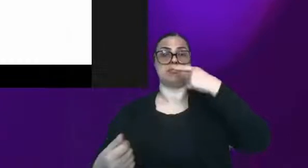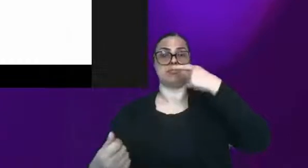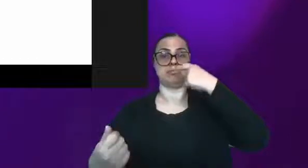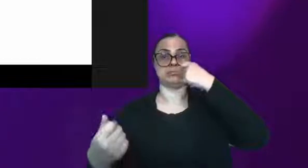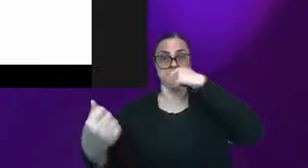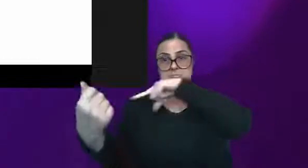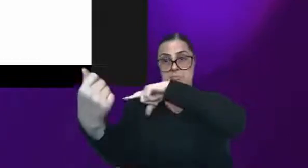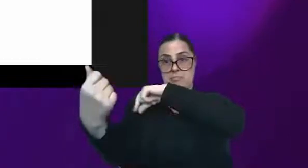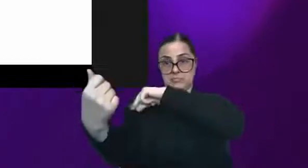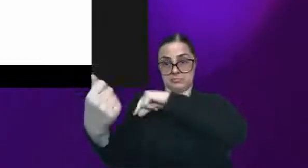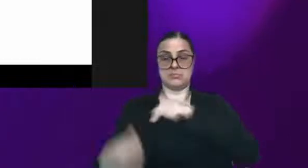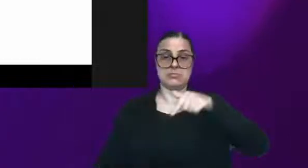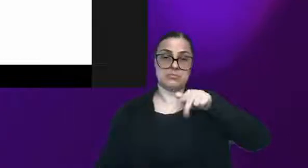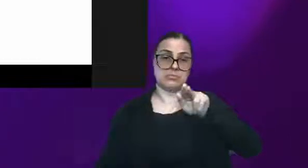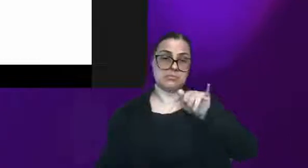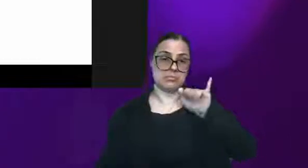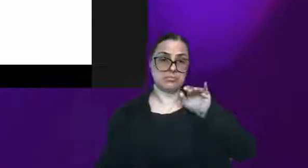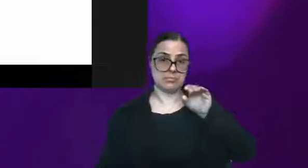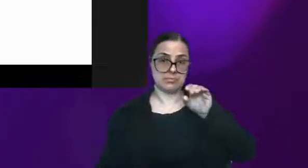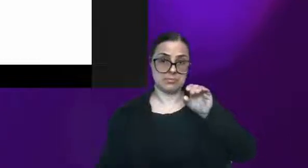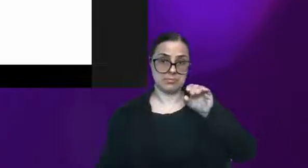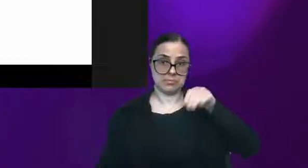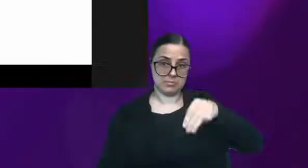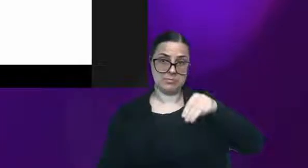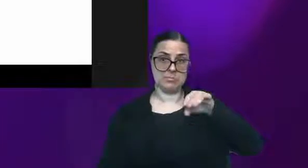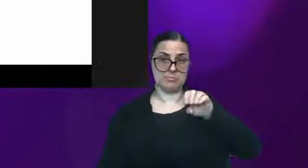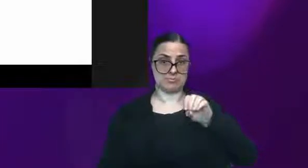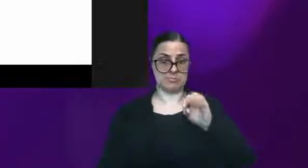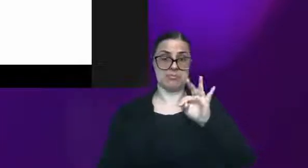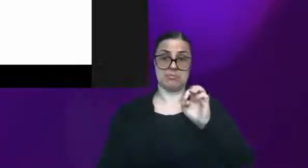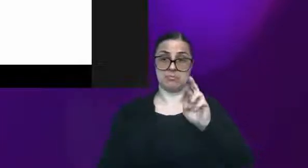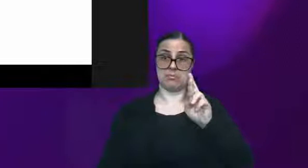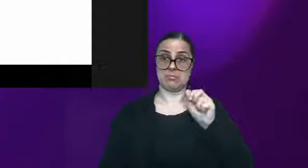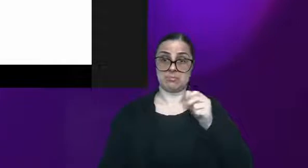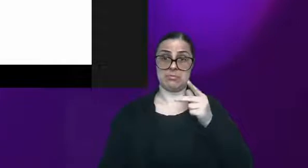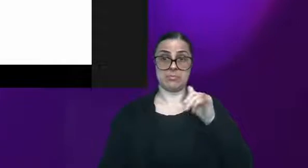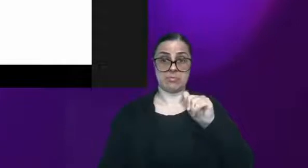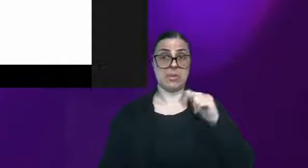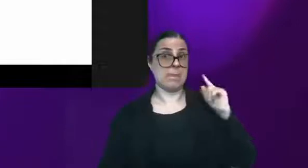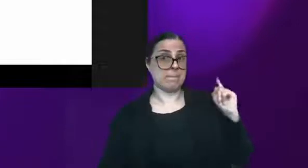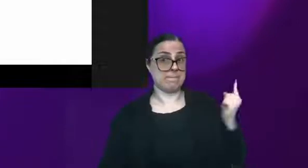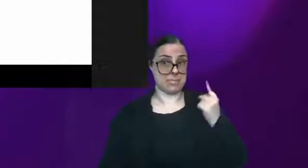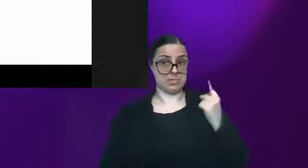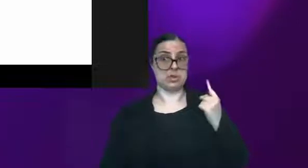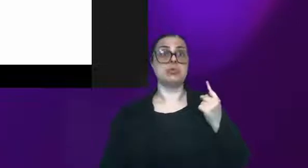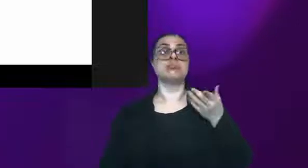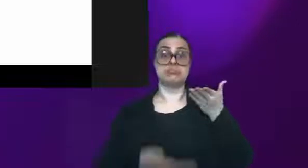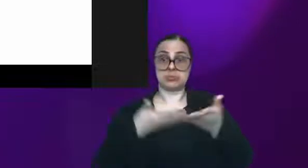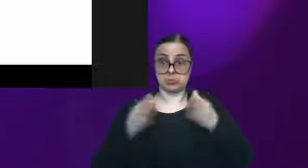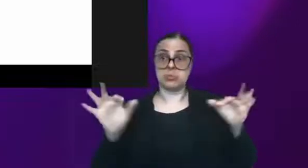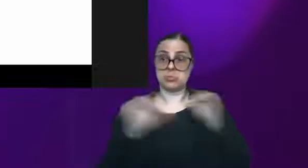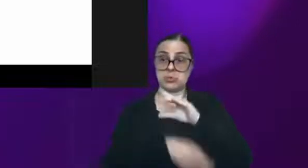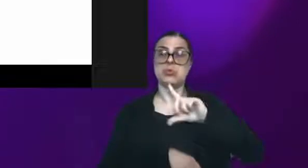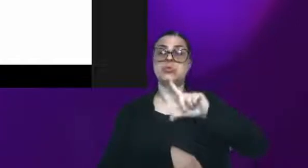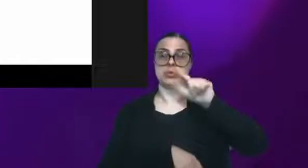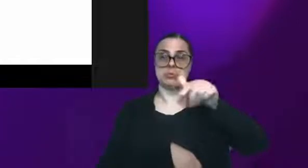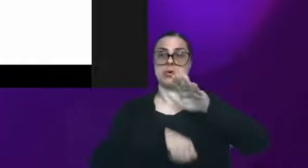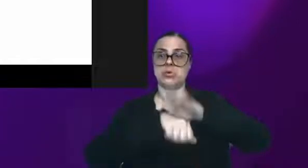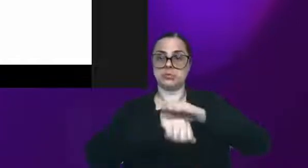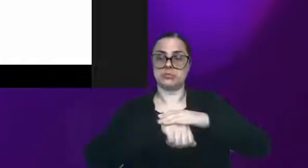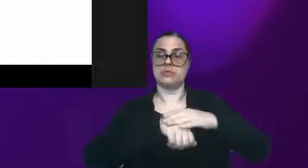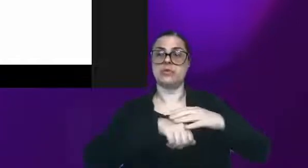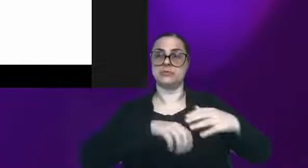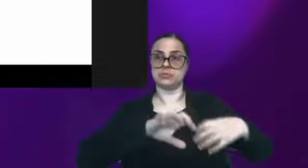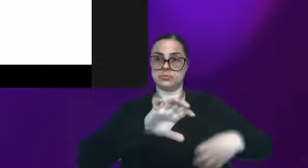e só depois são transplantados. E este processo leva a uma taxa de dropout, de abandono para o